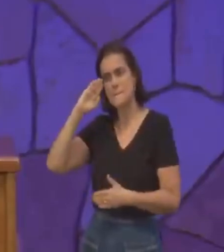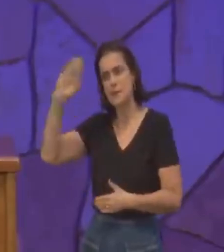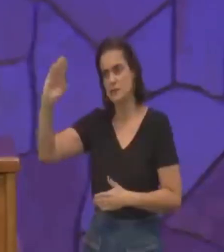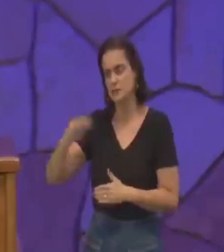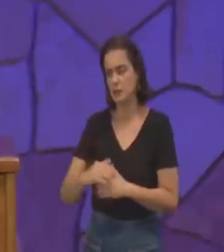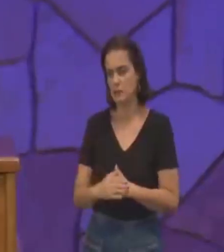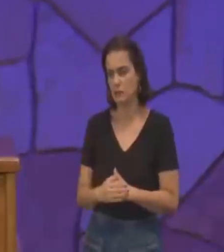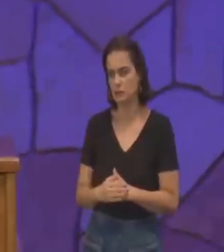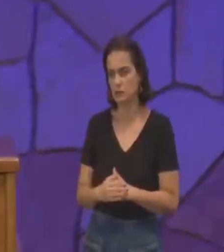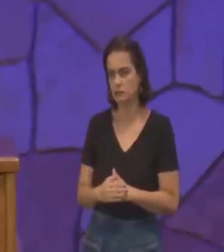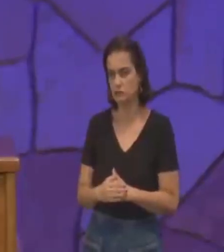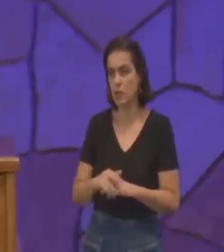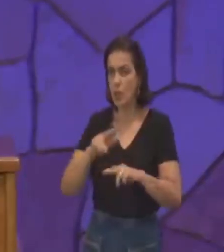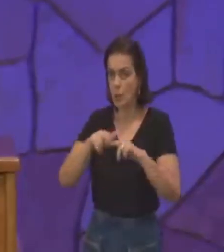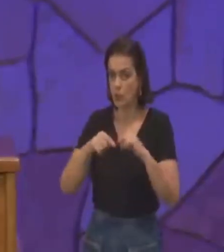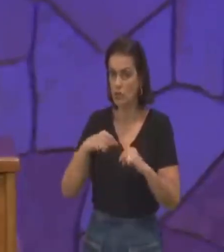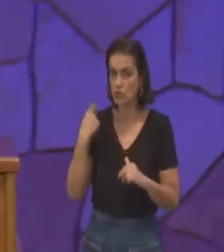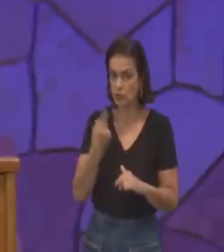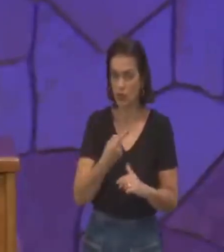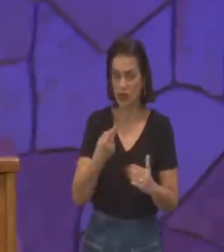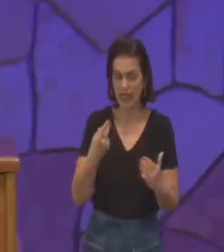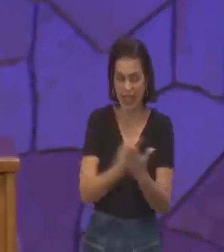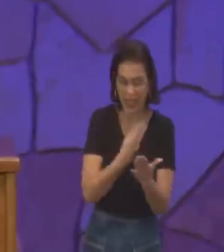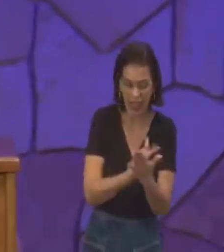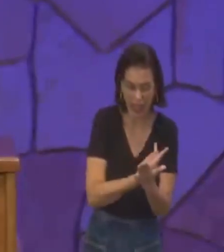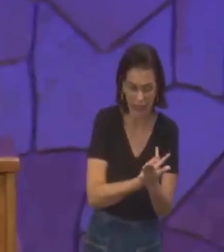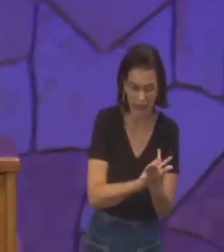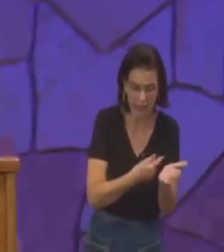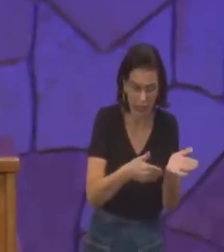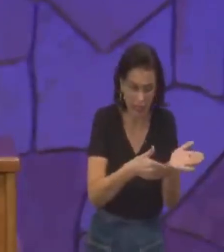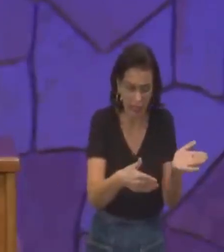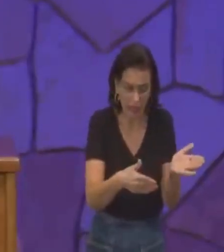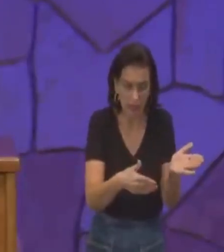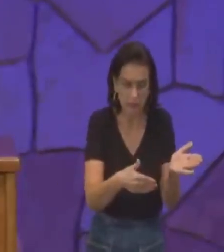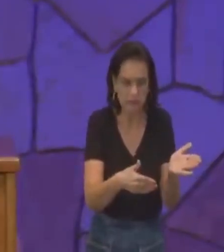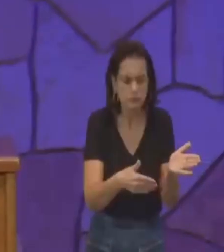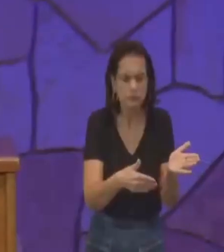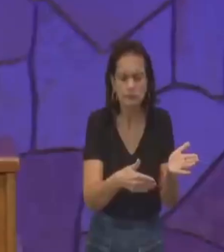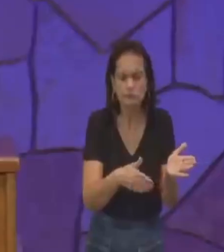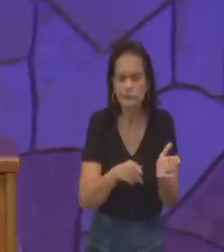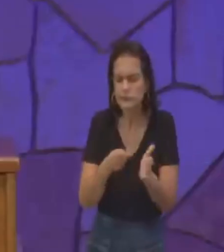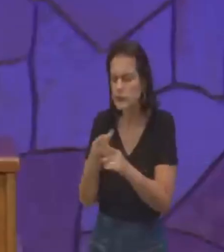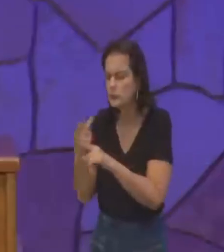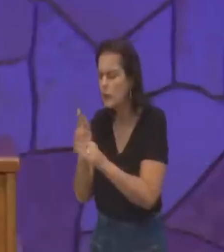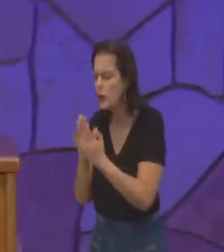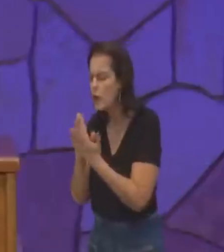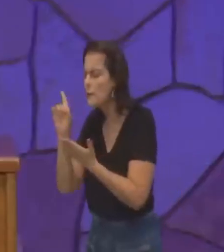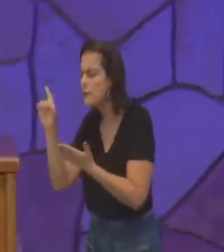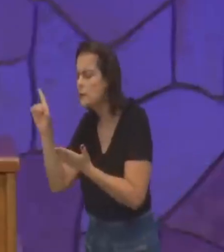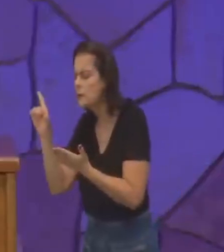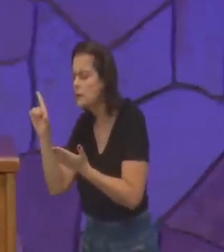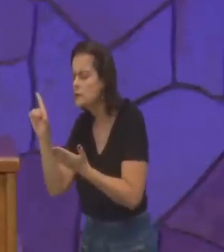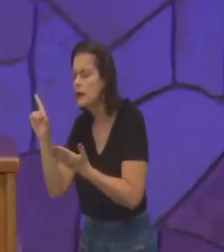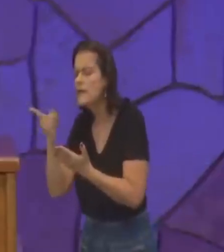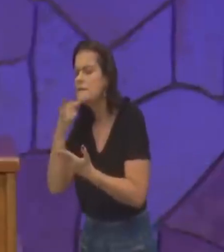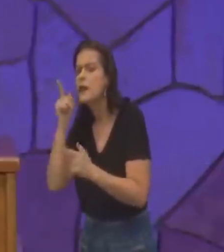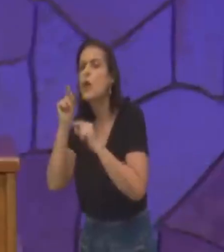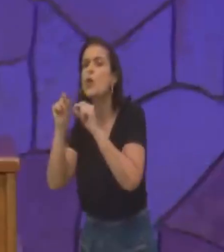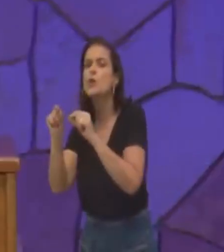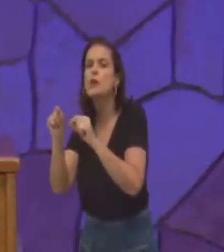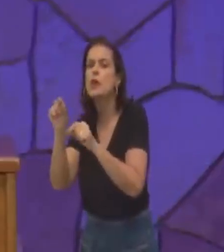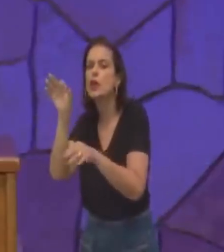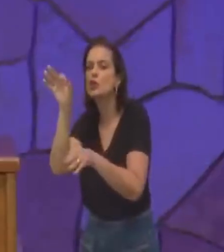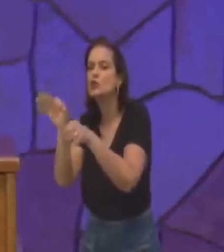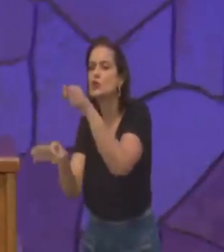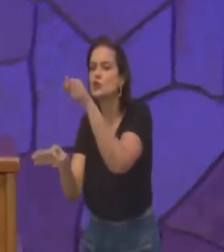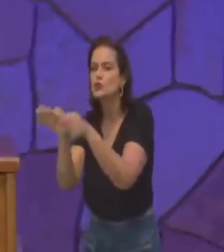estamos aqui corrigindo, quando nós erramos, nós estamos criando um parâmetro daquilo que é justo, e a palavra justo na Bíblia tem a ver com retidão, aquilo que